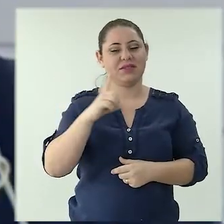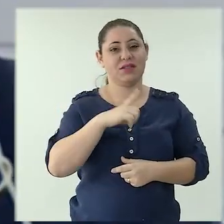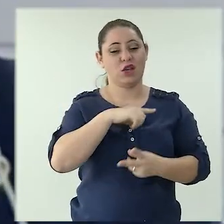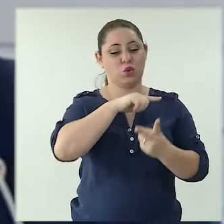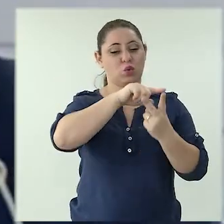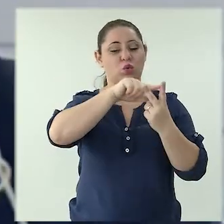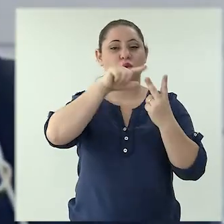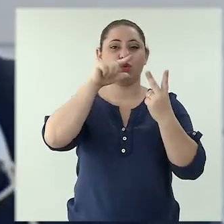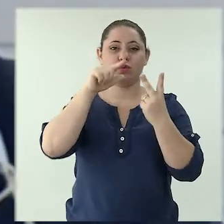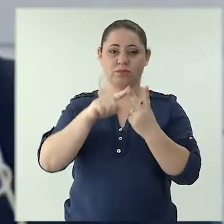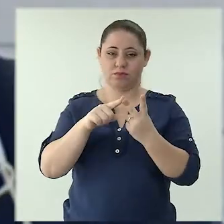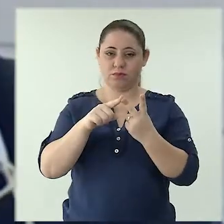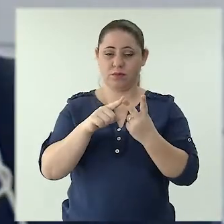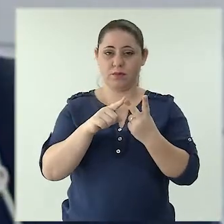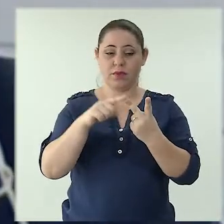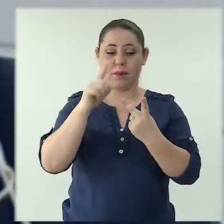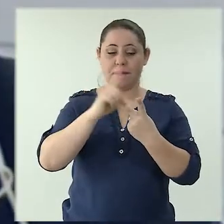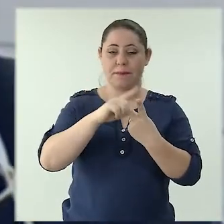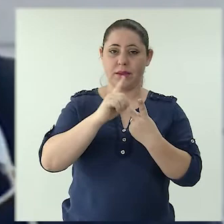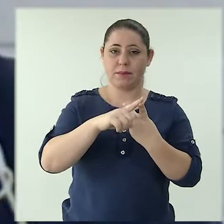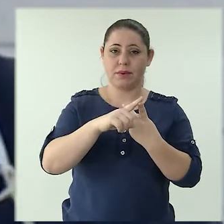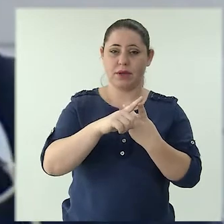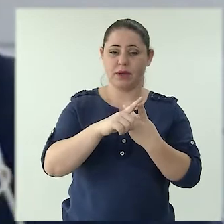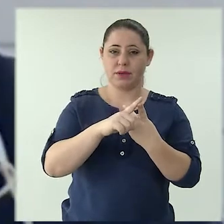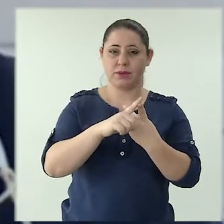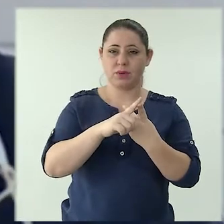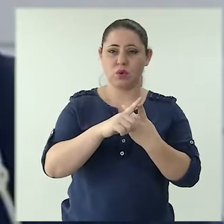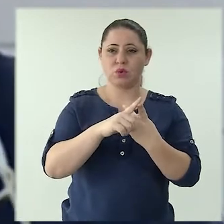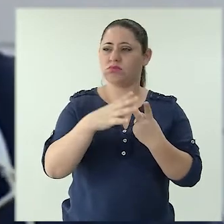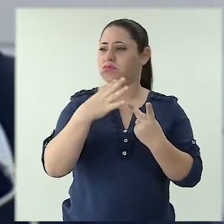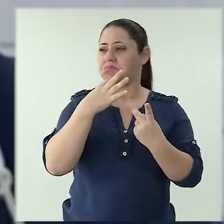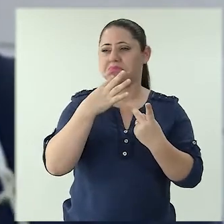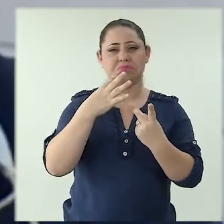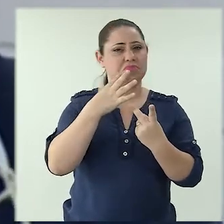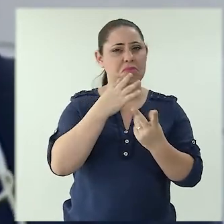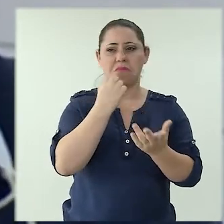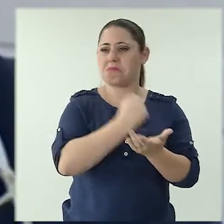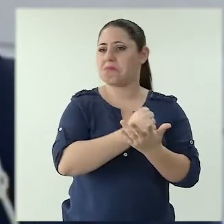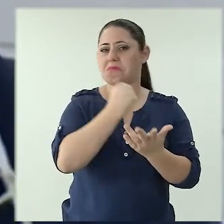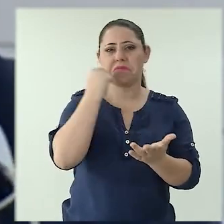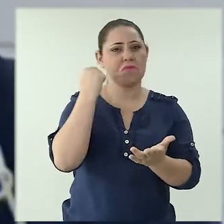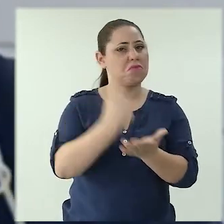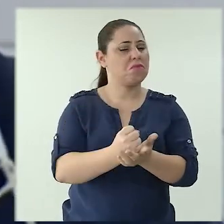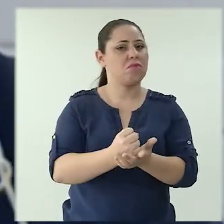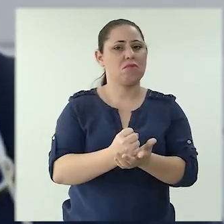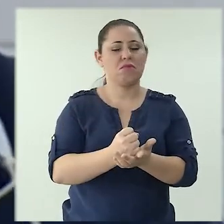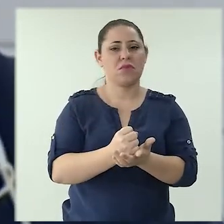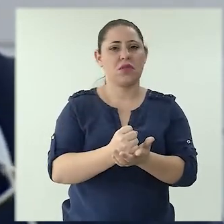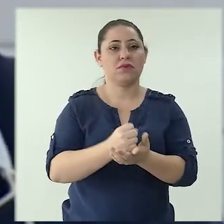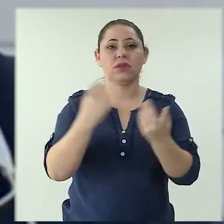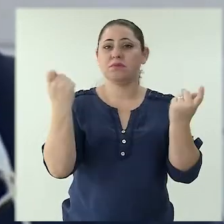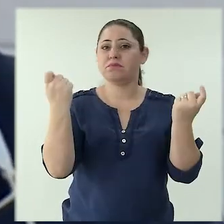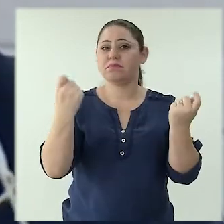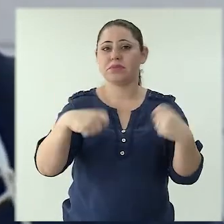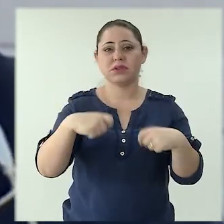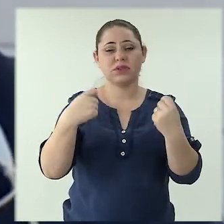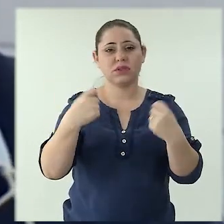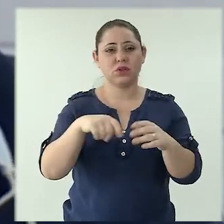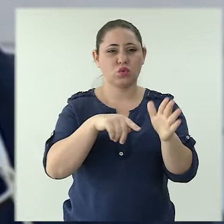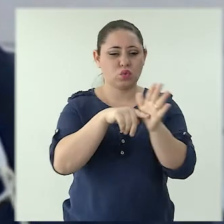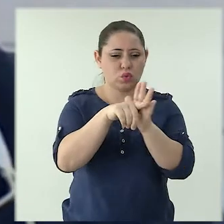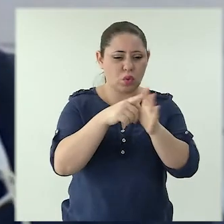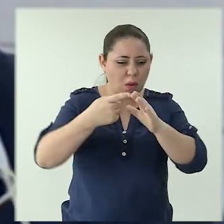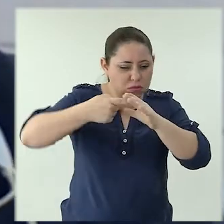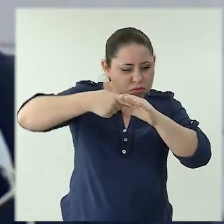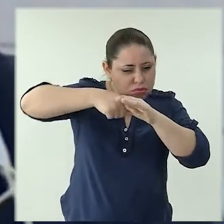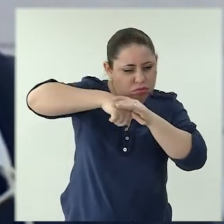existem duas possibilidades, Paulo. A primeira, em que você desconhece qual é a matrícula do imóvel, ou seja, você precisa de um